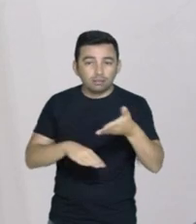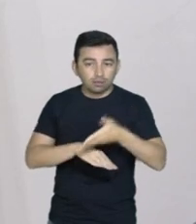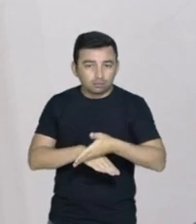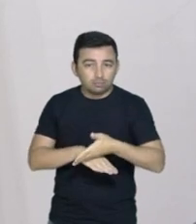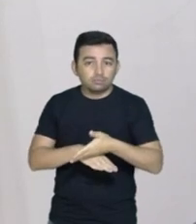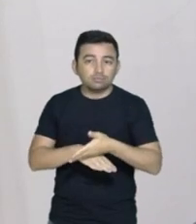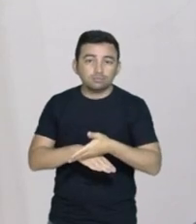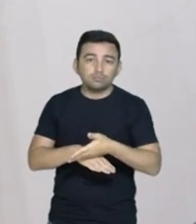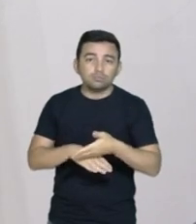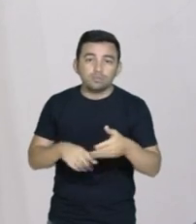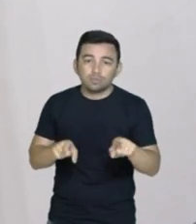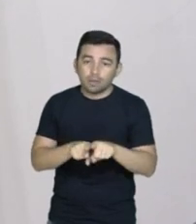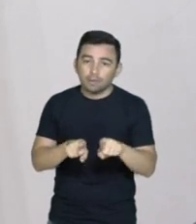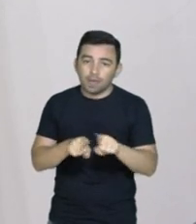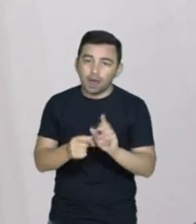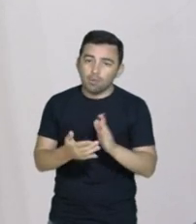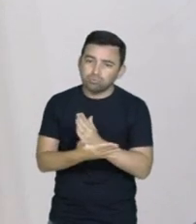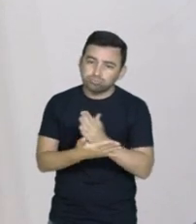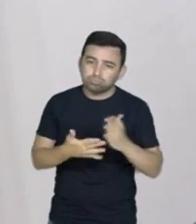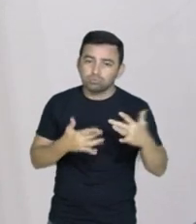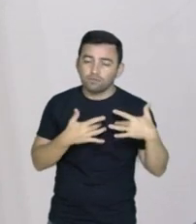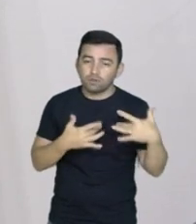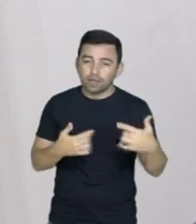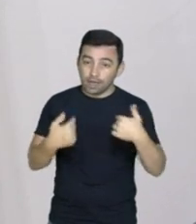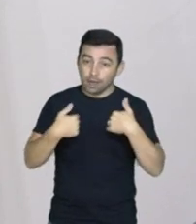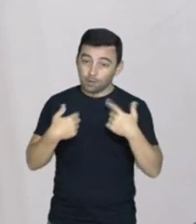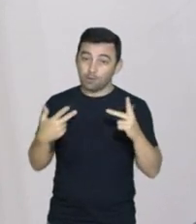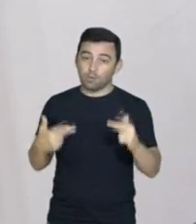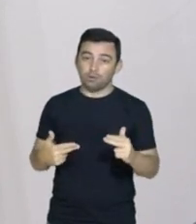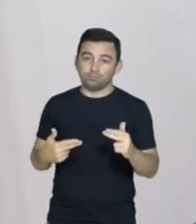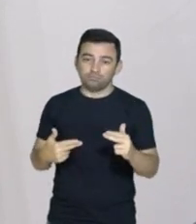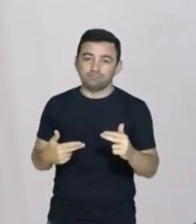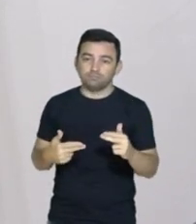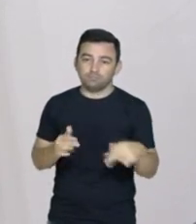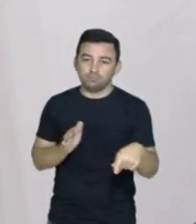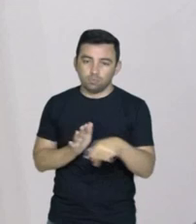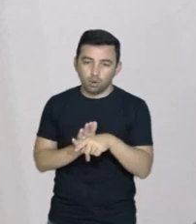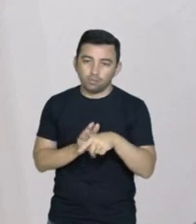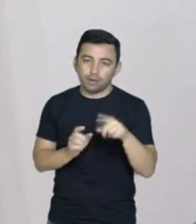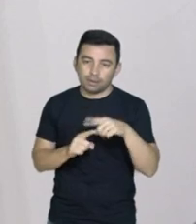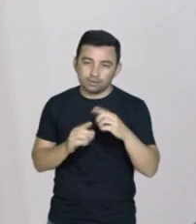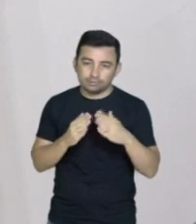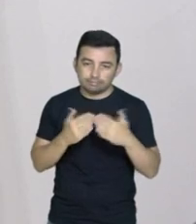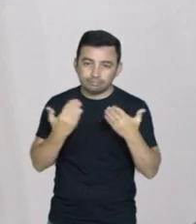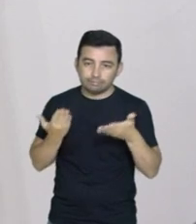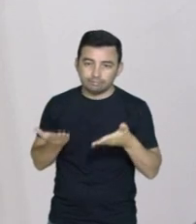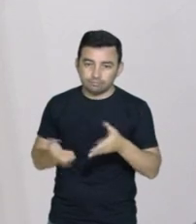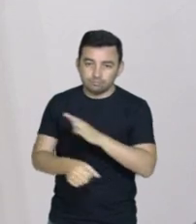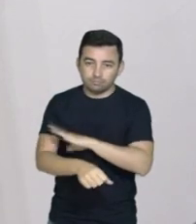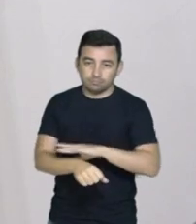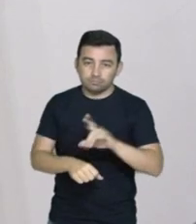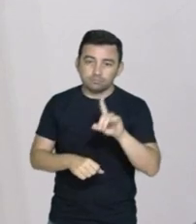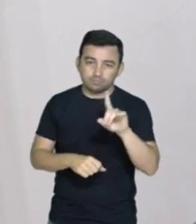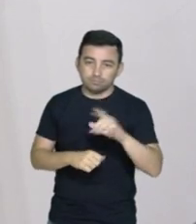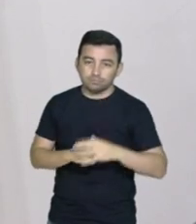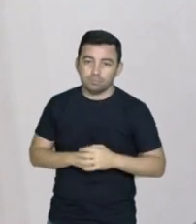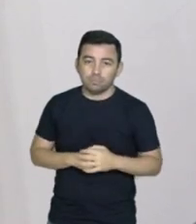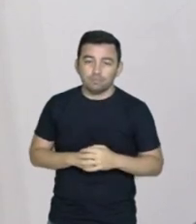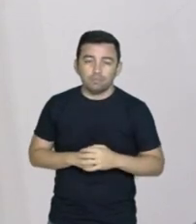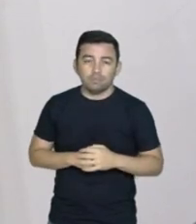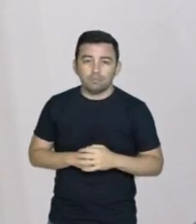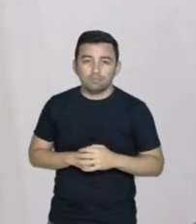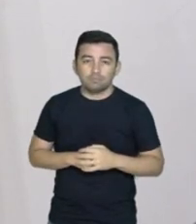e obreiros voluntários assim como eu que sou um evangelista da Igreja Evangélica Assembleia de Deus